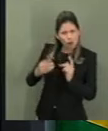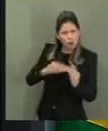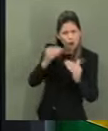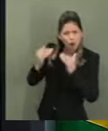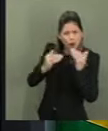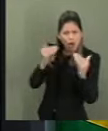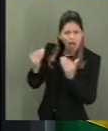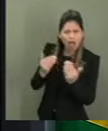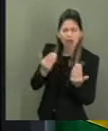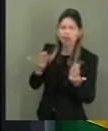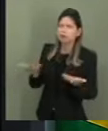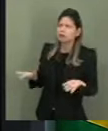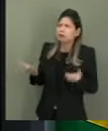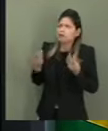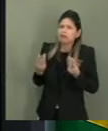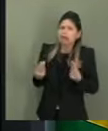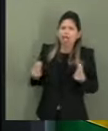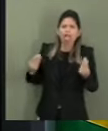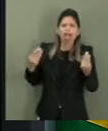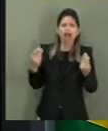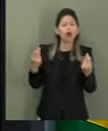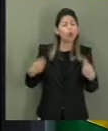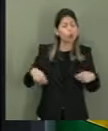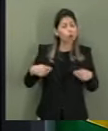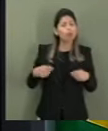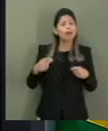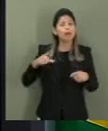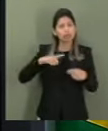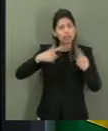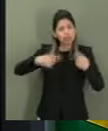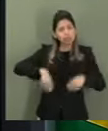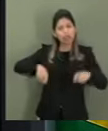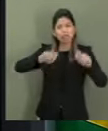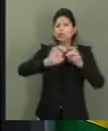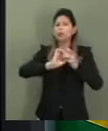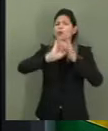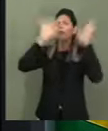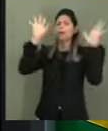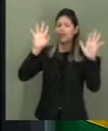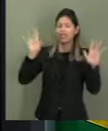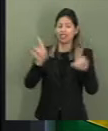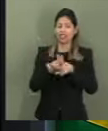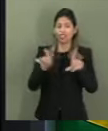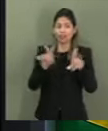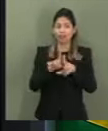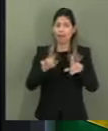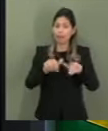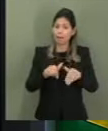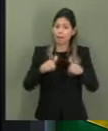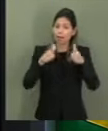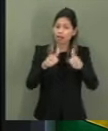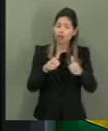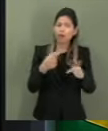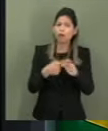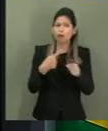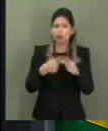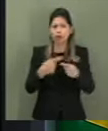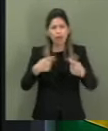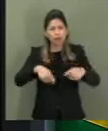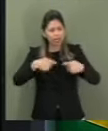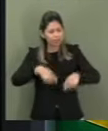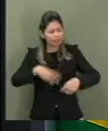por nada, abriram horizontes rumo à liberdade. Suas mortalhas são saudários